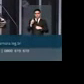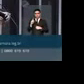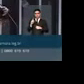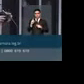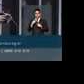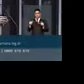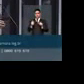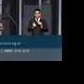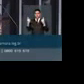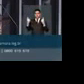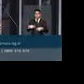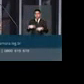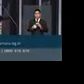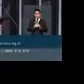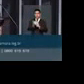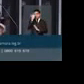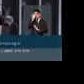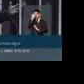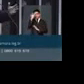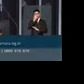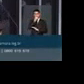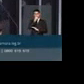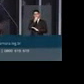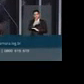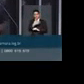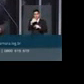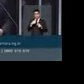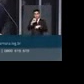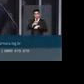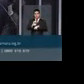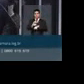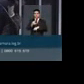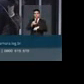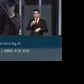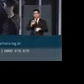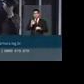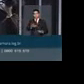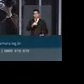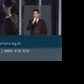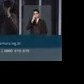contra inúmeras pessoas de bem no estado do Rio de Janeiro. Era isso, senhor.